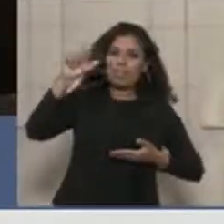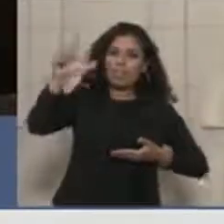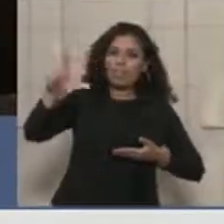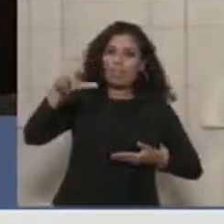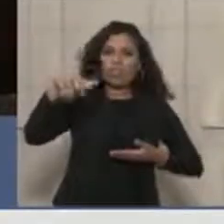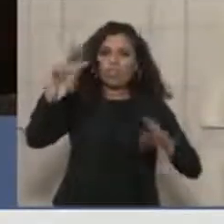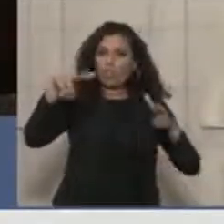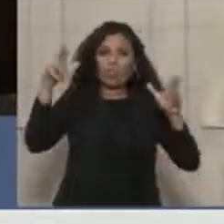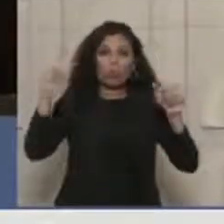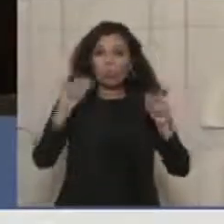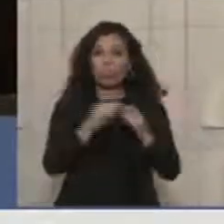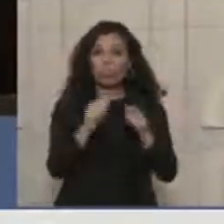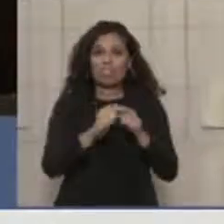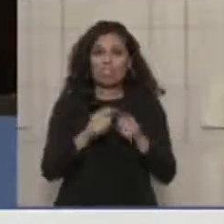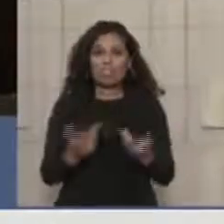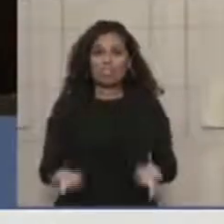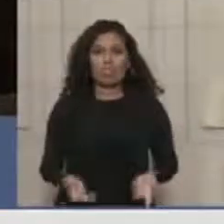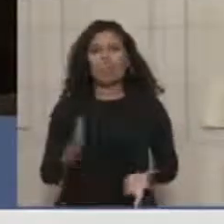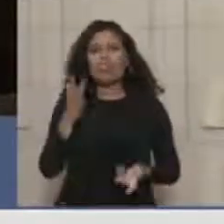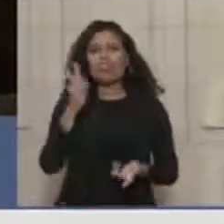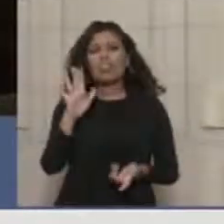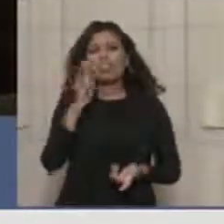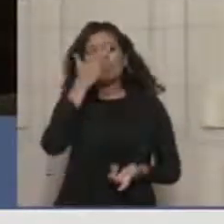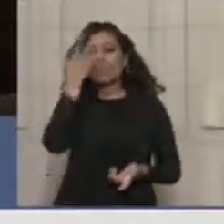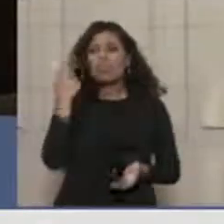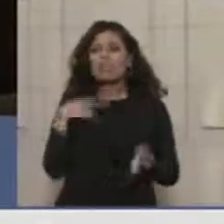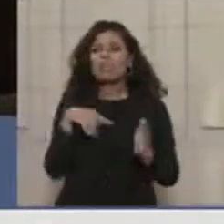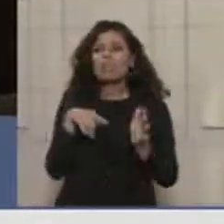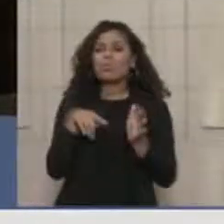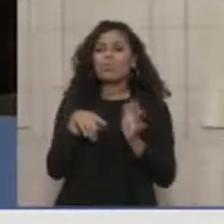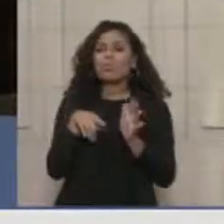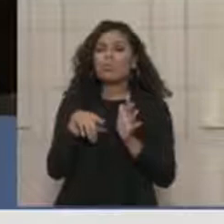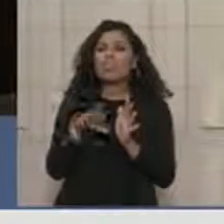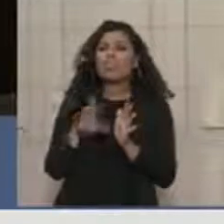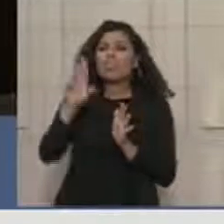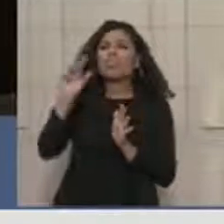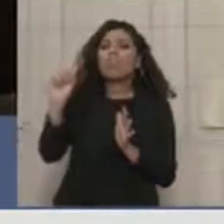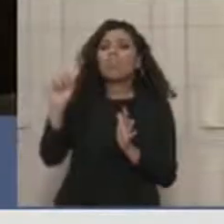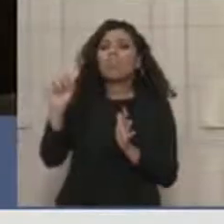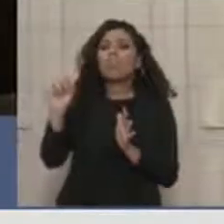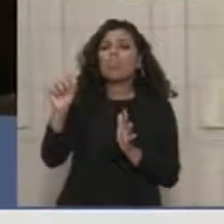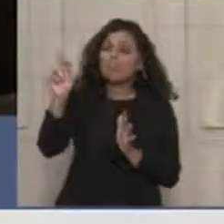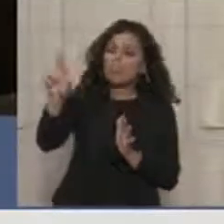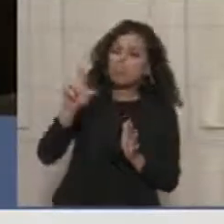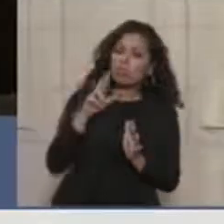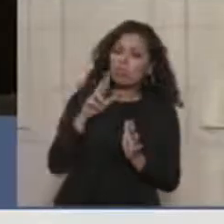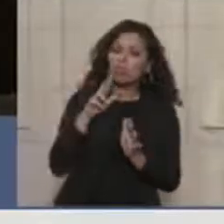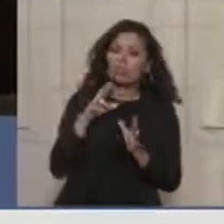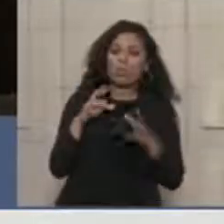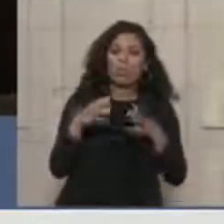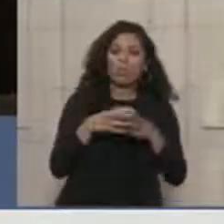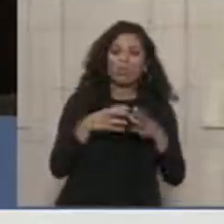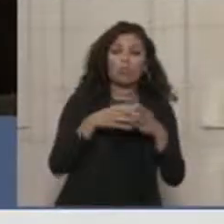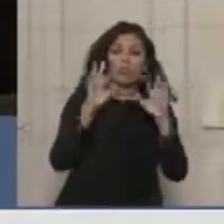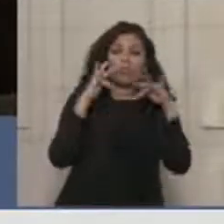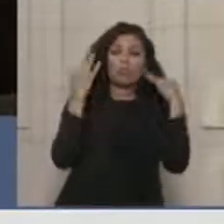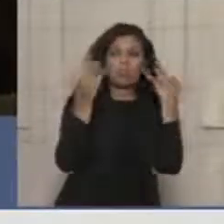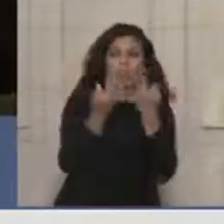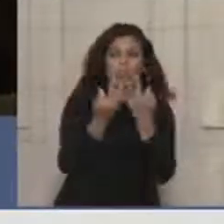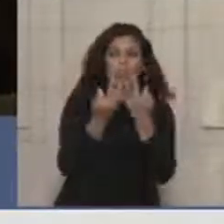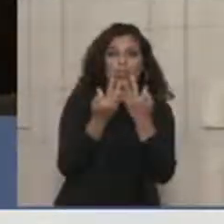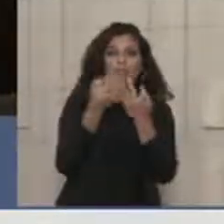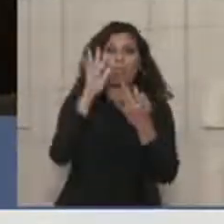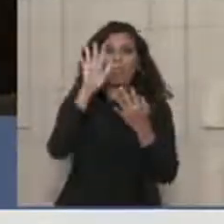questionei, quem é responsável? São os postos de saúde de família. E os postos de saúde de família informam